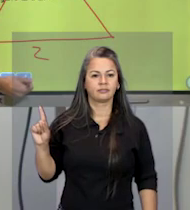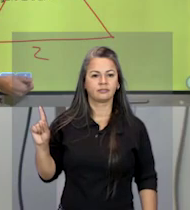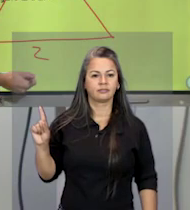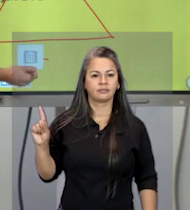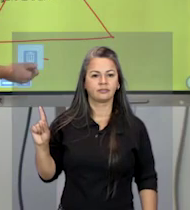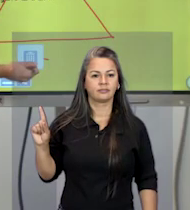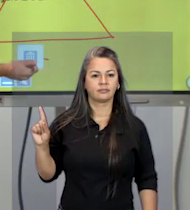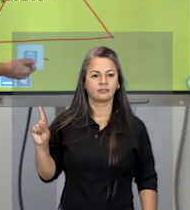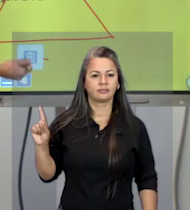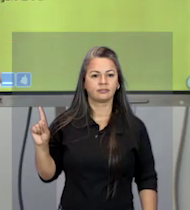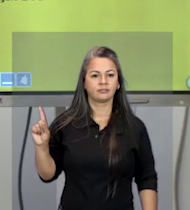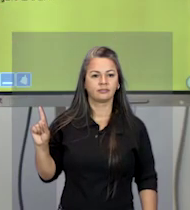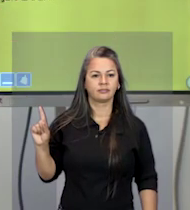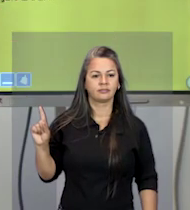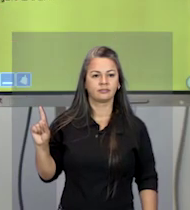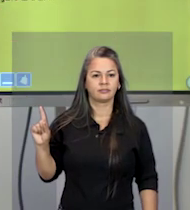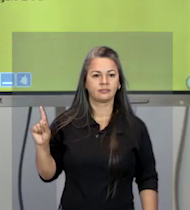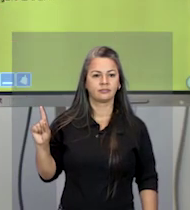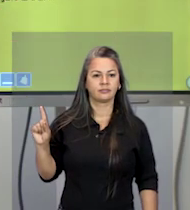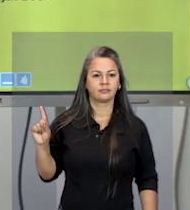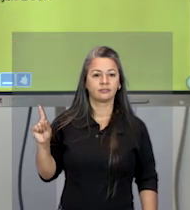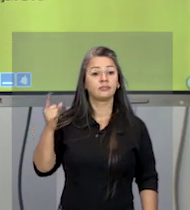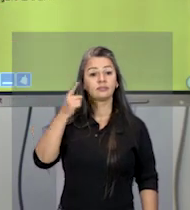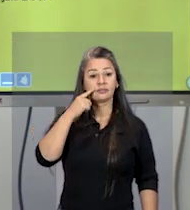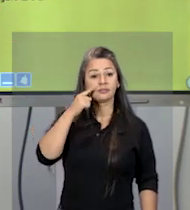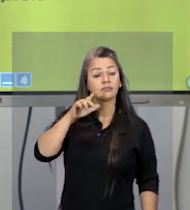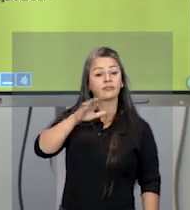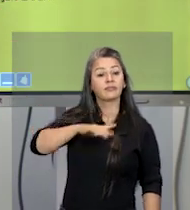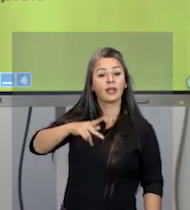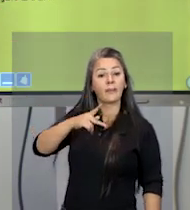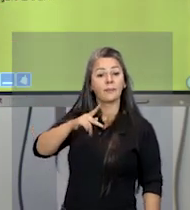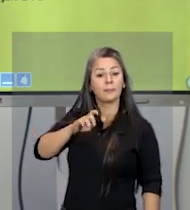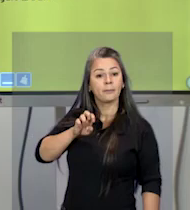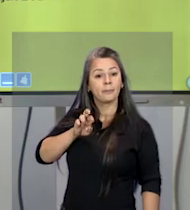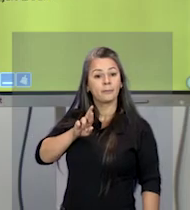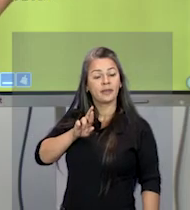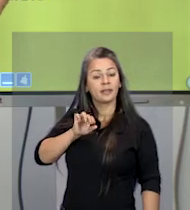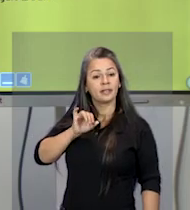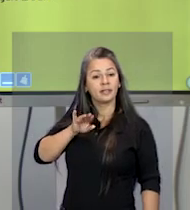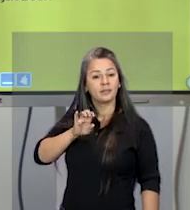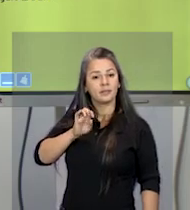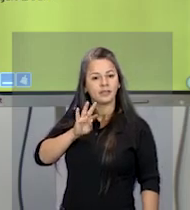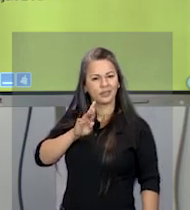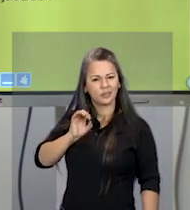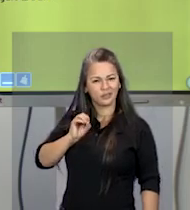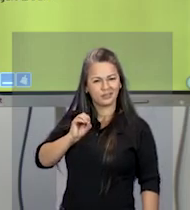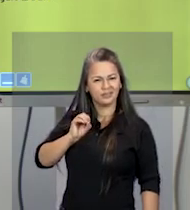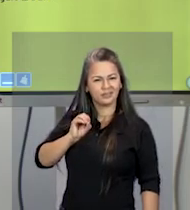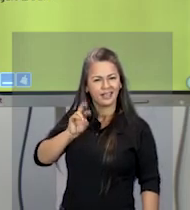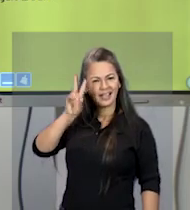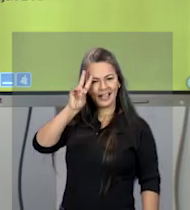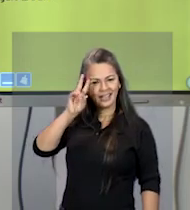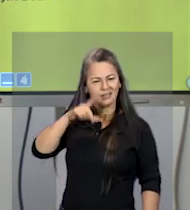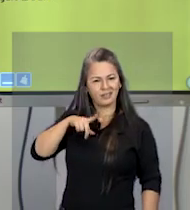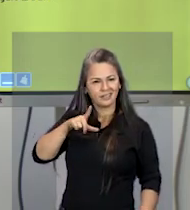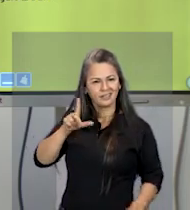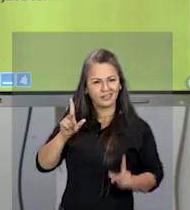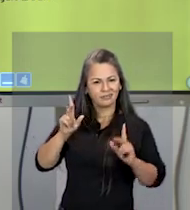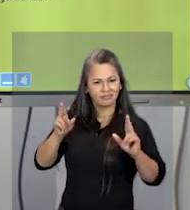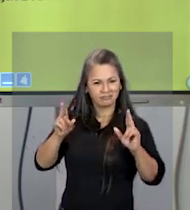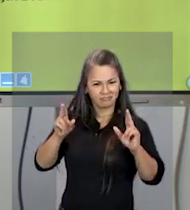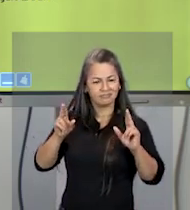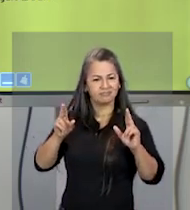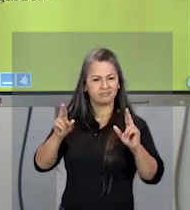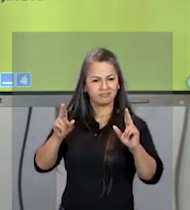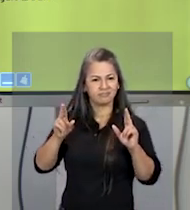Então, eu quero calcular o perímetro. O perímetro de DF Lembra que a relação é mantida? Então basta utilizar